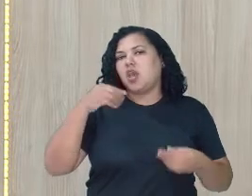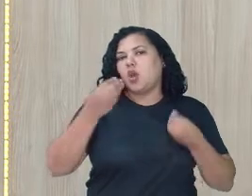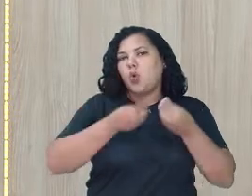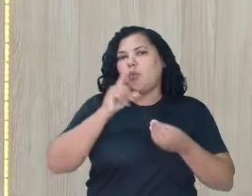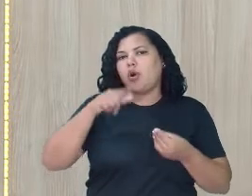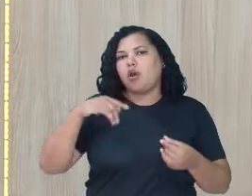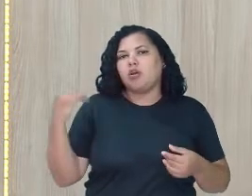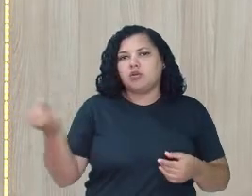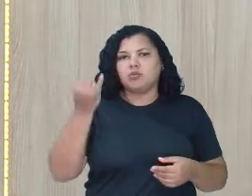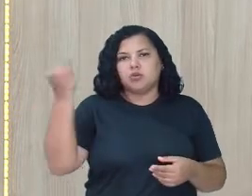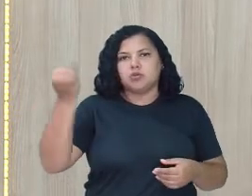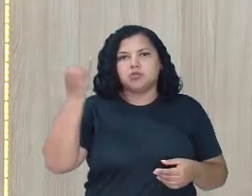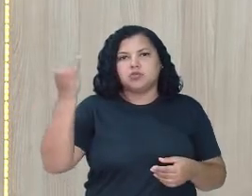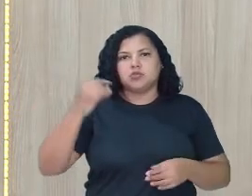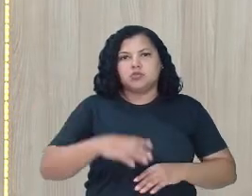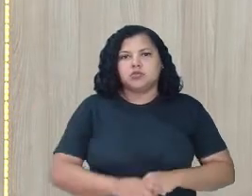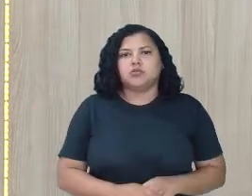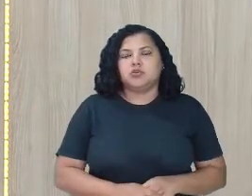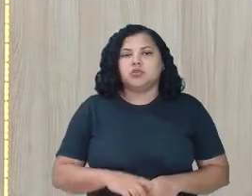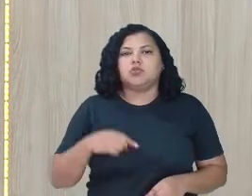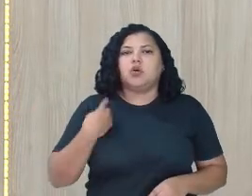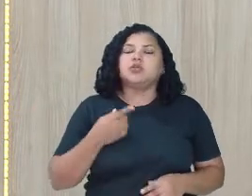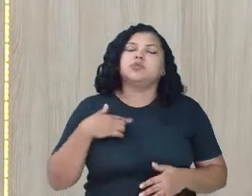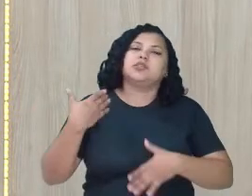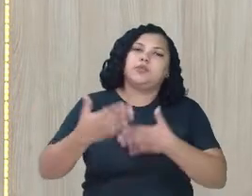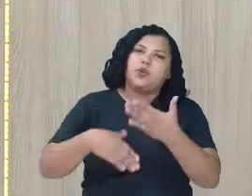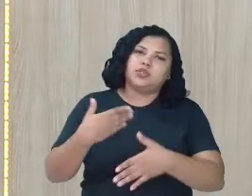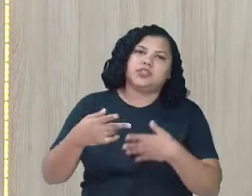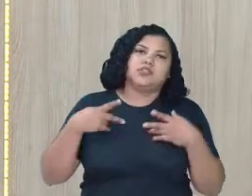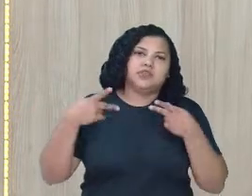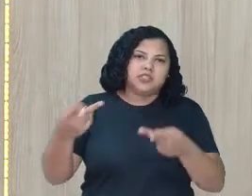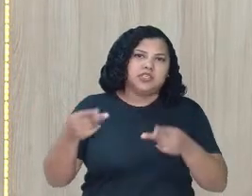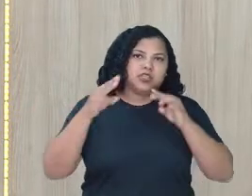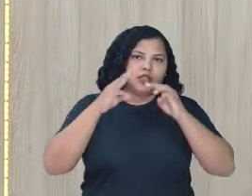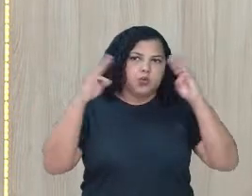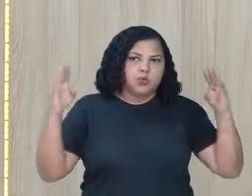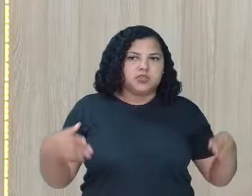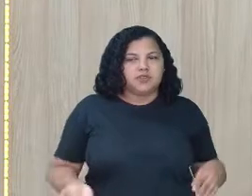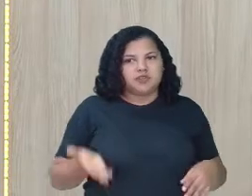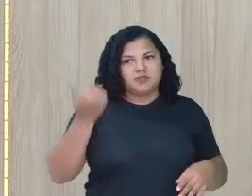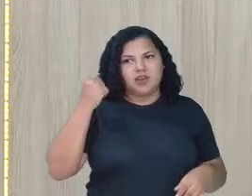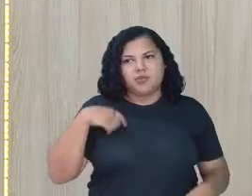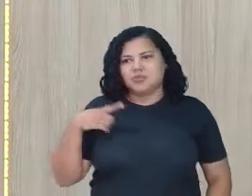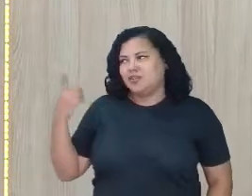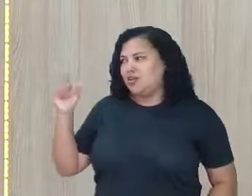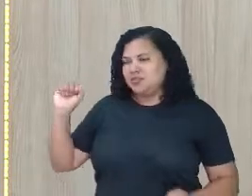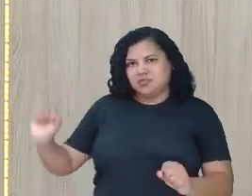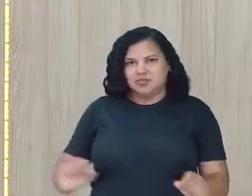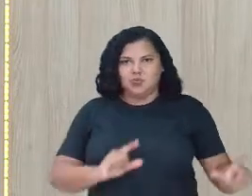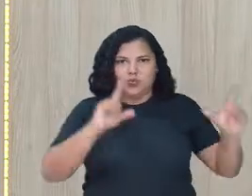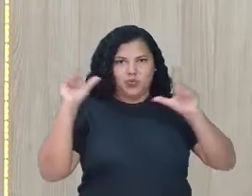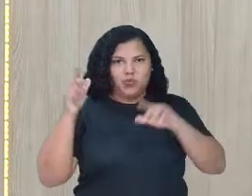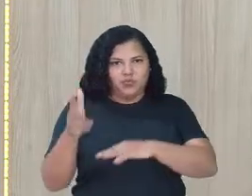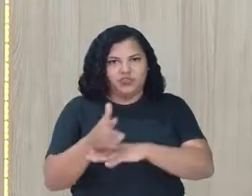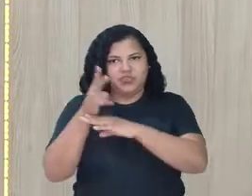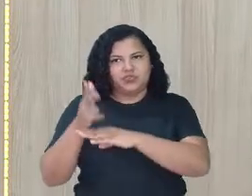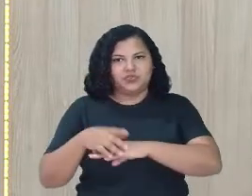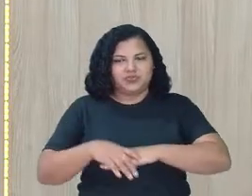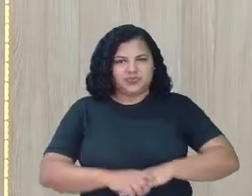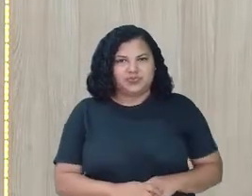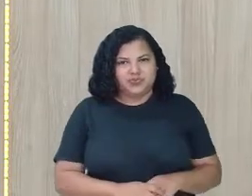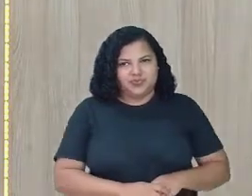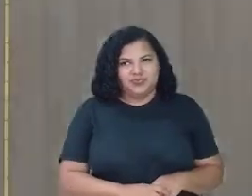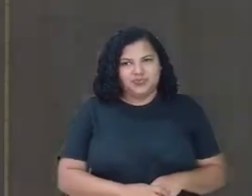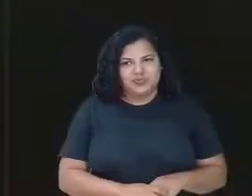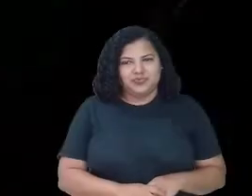é importante a gente fazer esse processo de visita ao museu. Vamos lá? Vamos passar para o próximo vídeo.